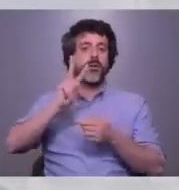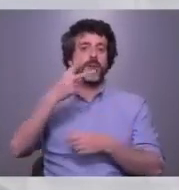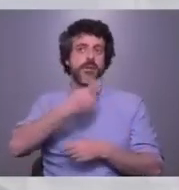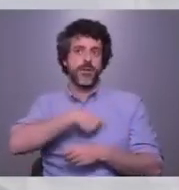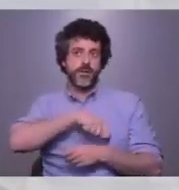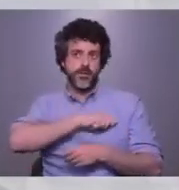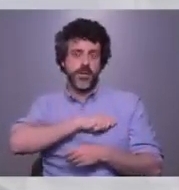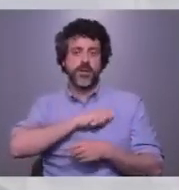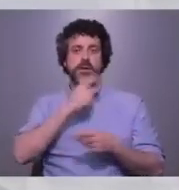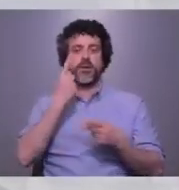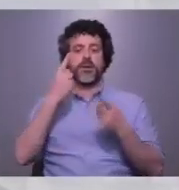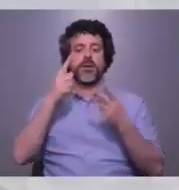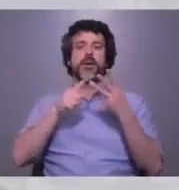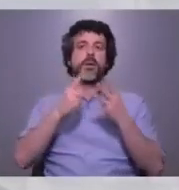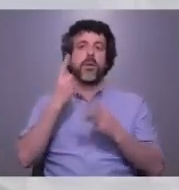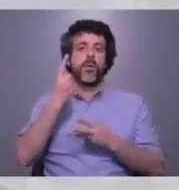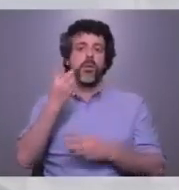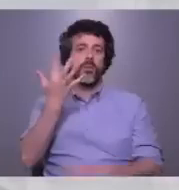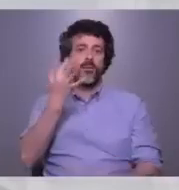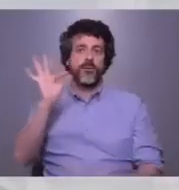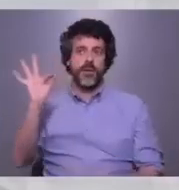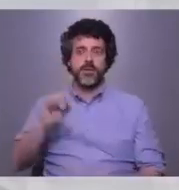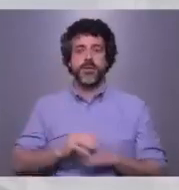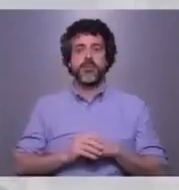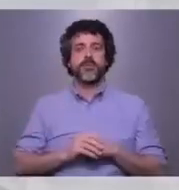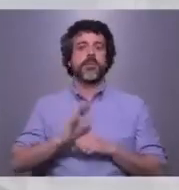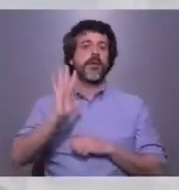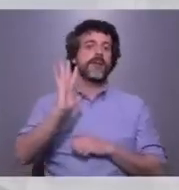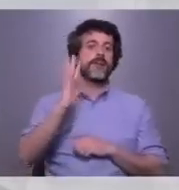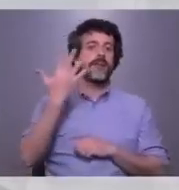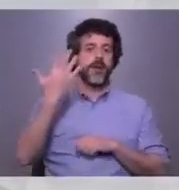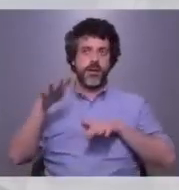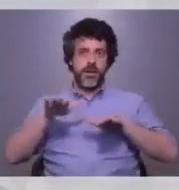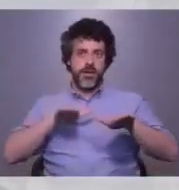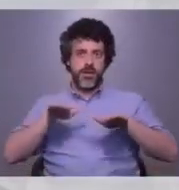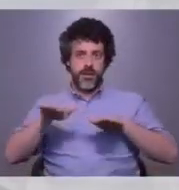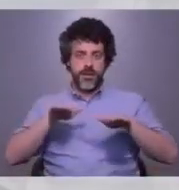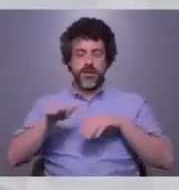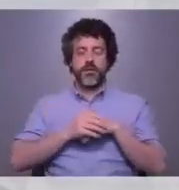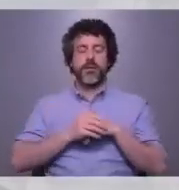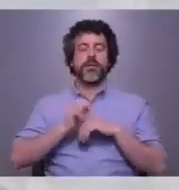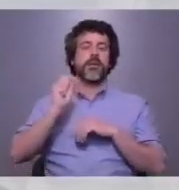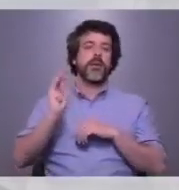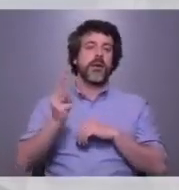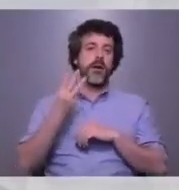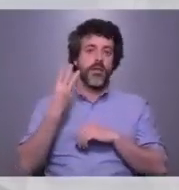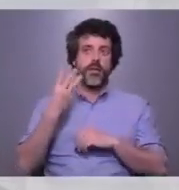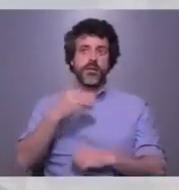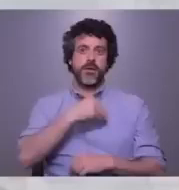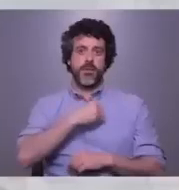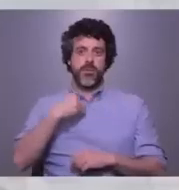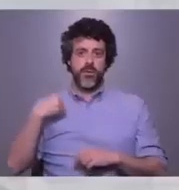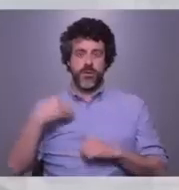Espanha, um grupo da França, cinco grupos da Itália, três grupos da